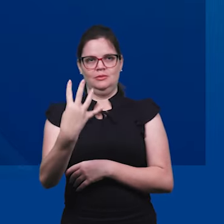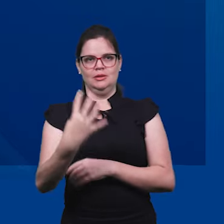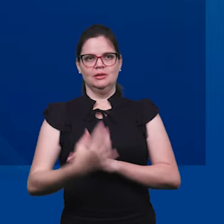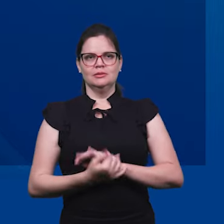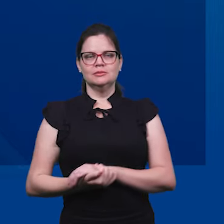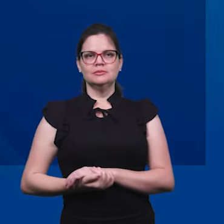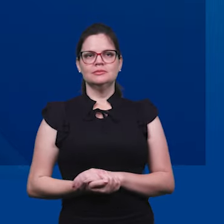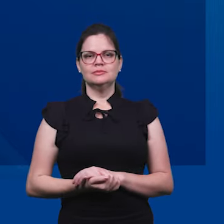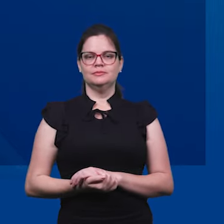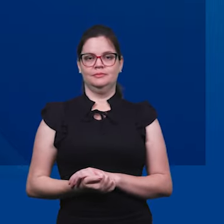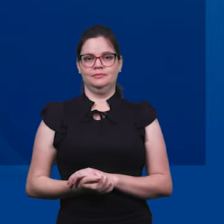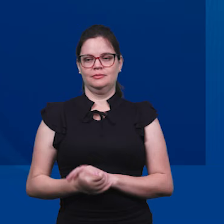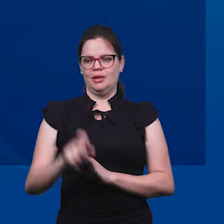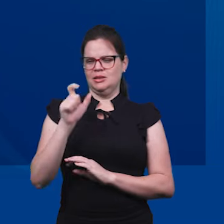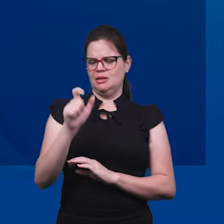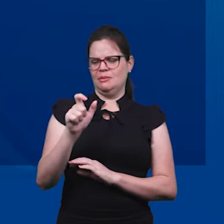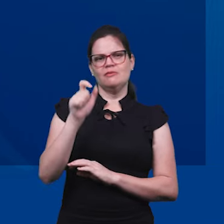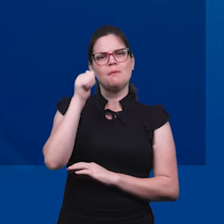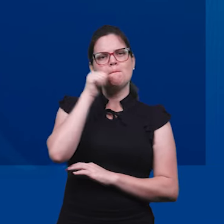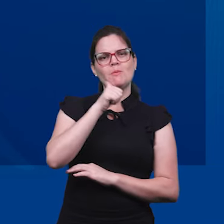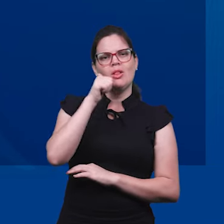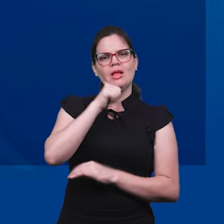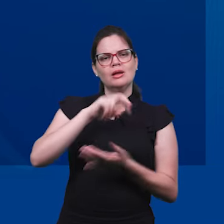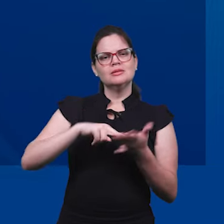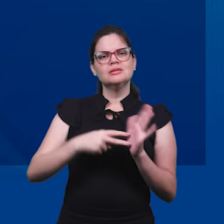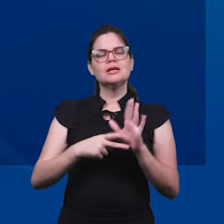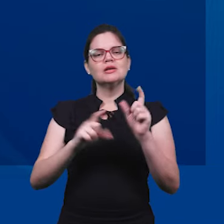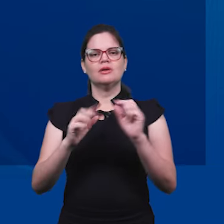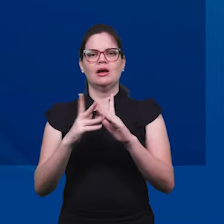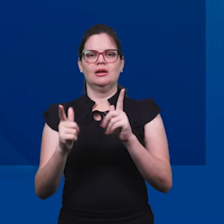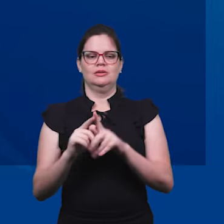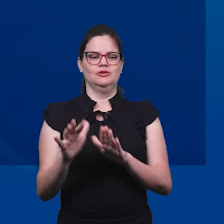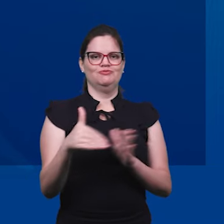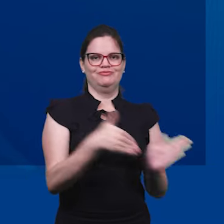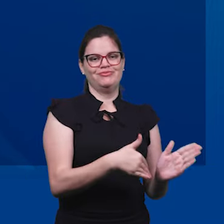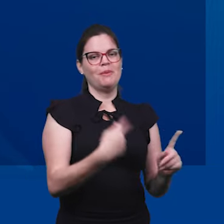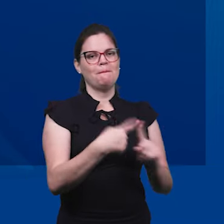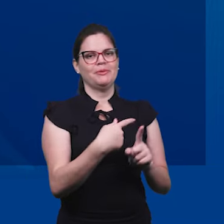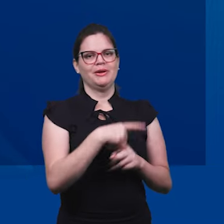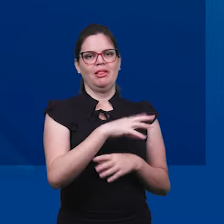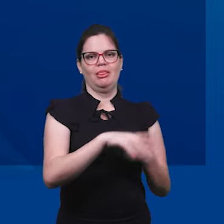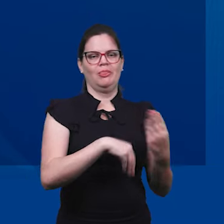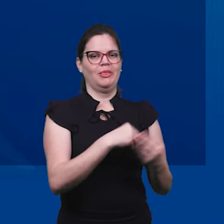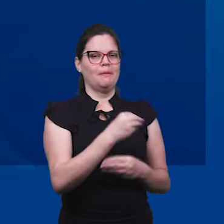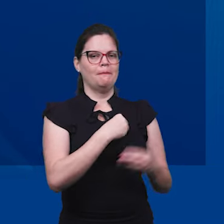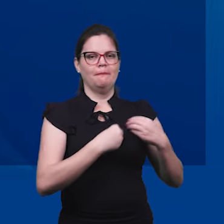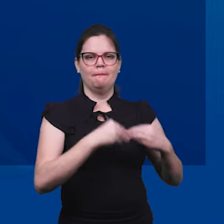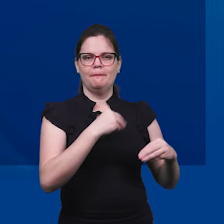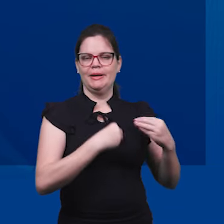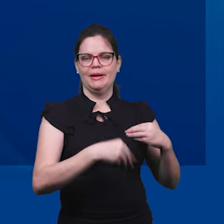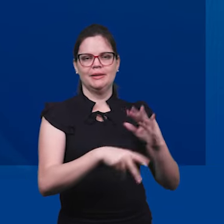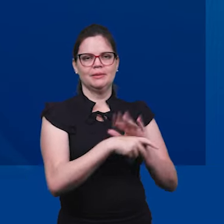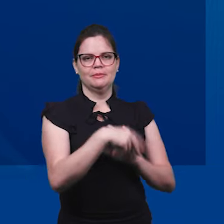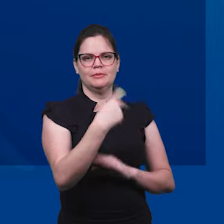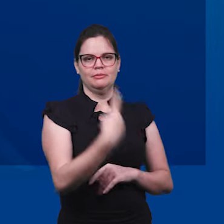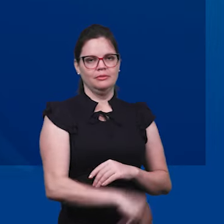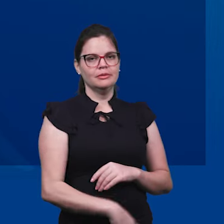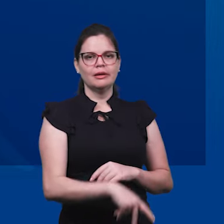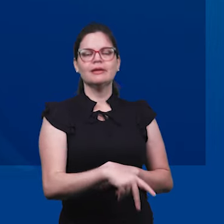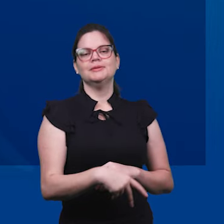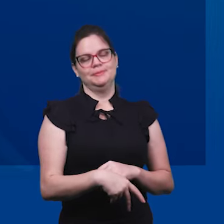mulher representa a igreja infiel, que já se contaminou com tudo aquilo que não é do espírito, daquilo que é da razão, da carne, da